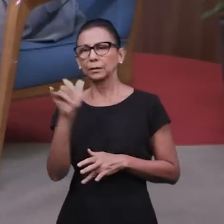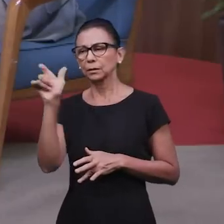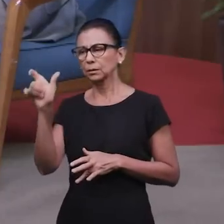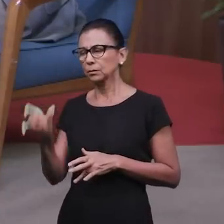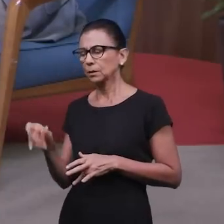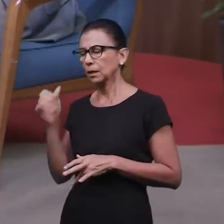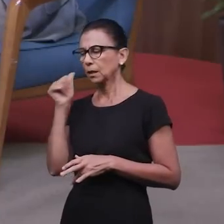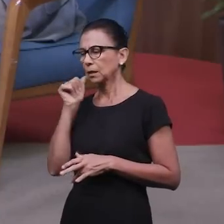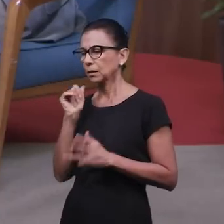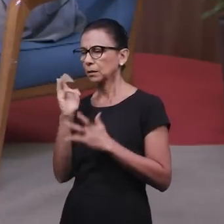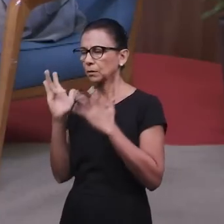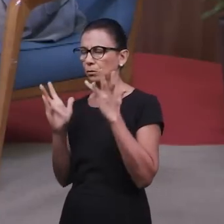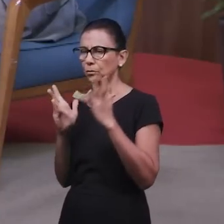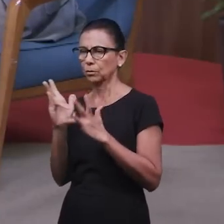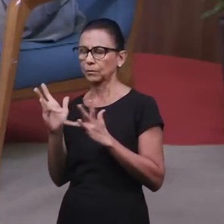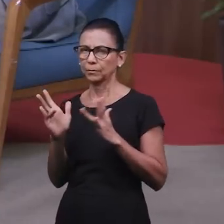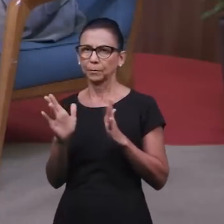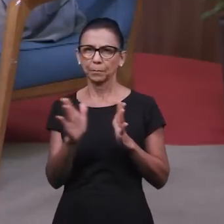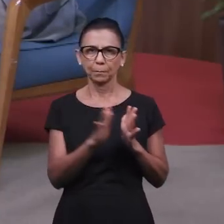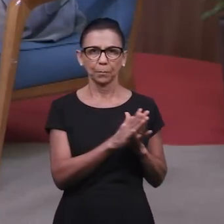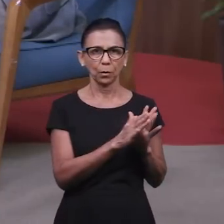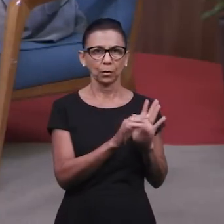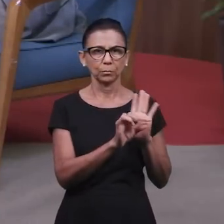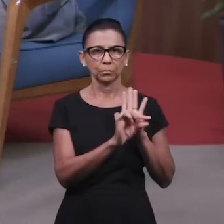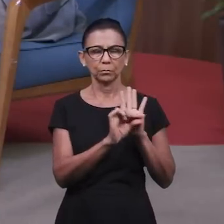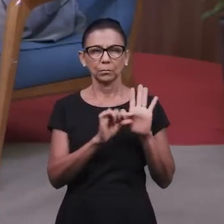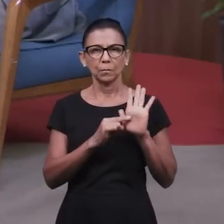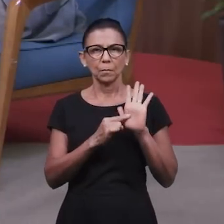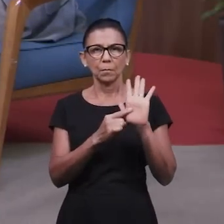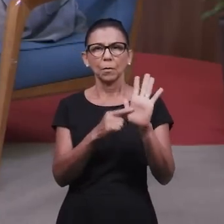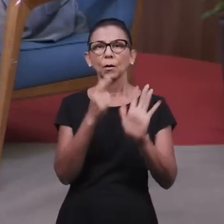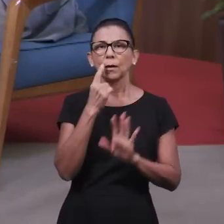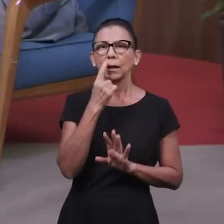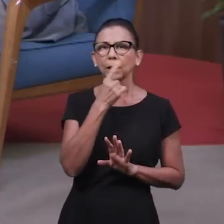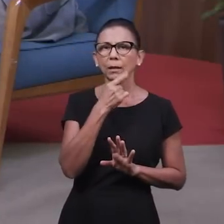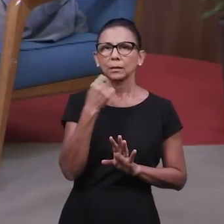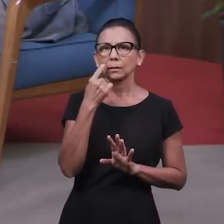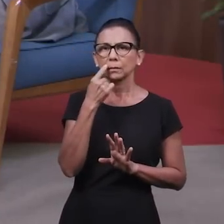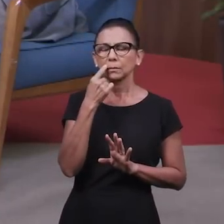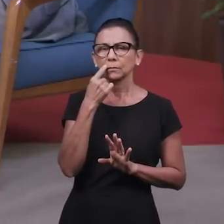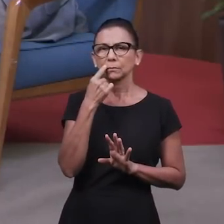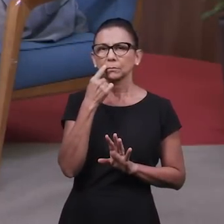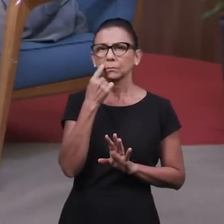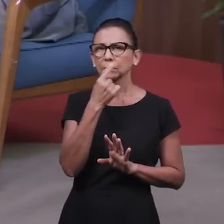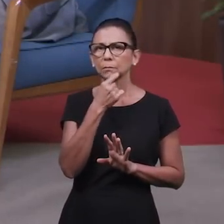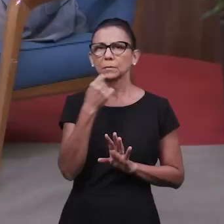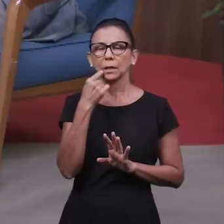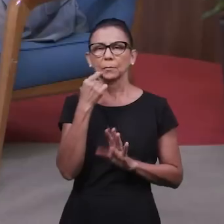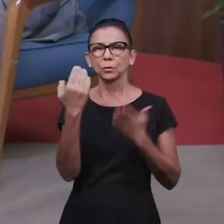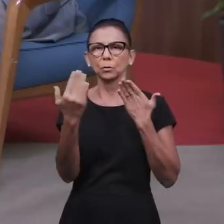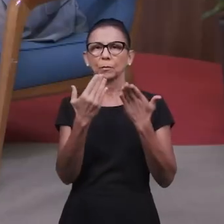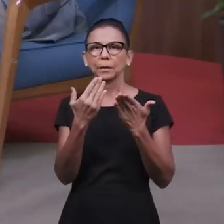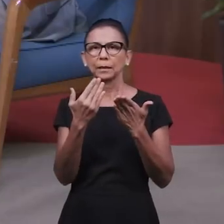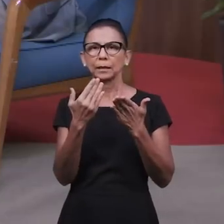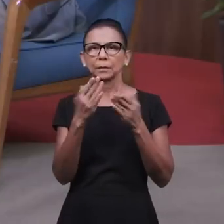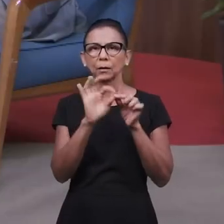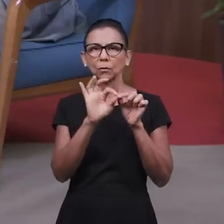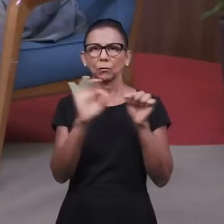Bem, quando ele diz os seus lábios são como um fio escarlata, então a boca está